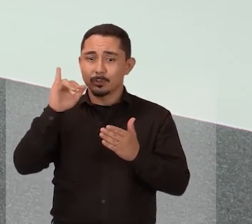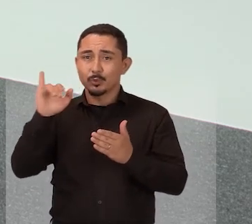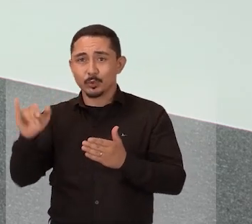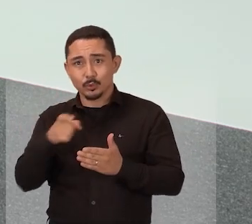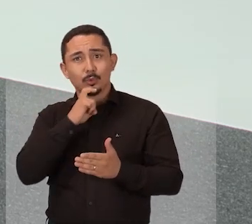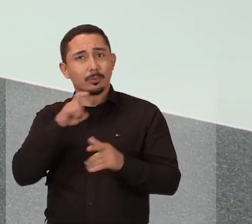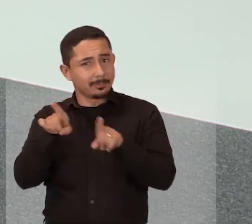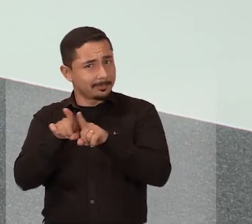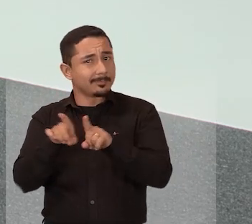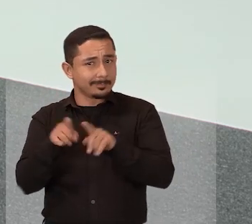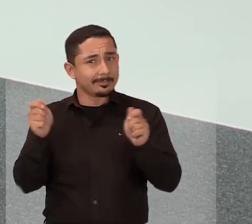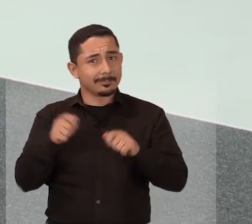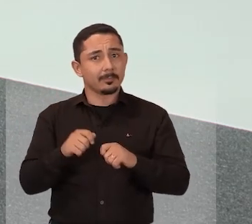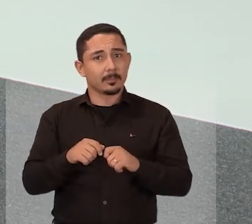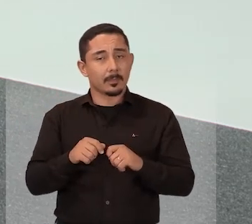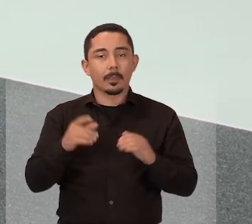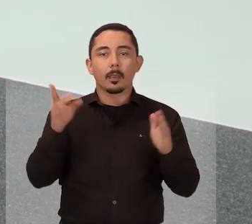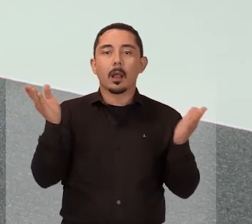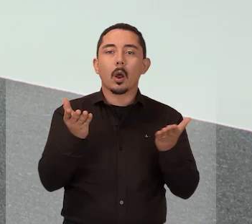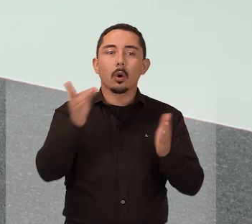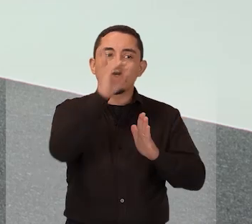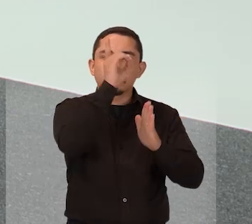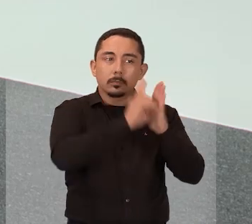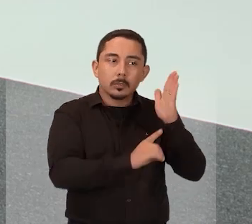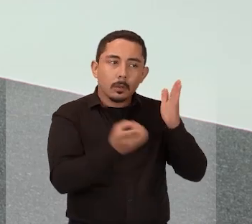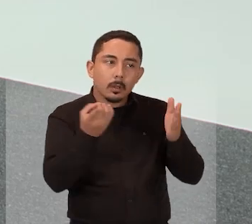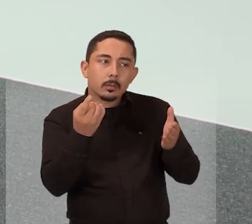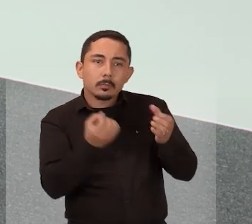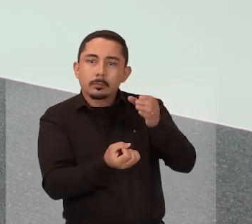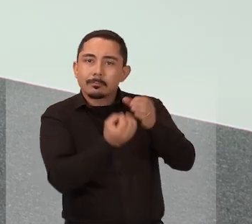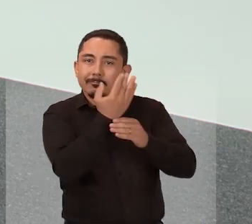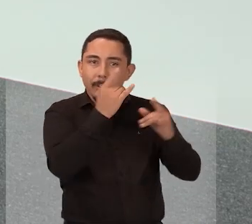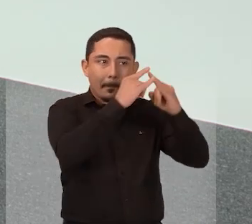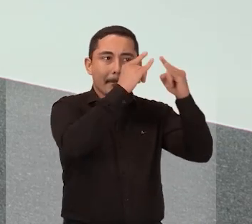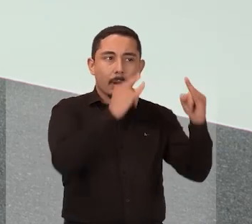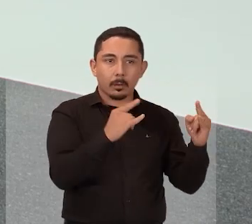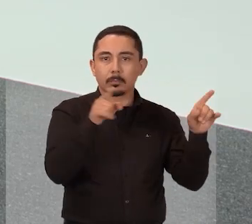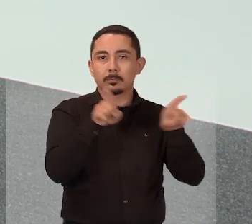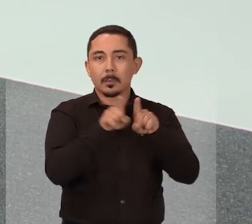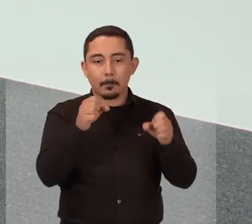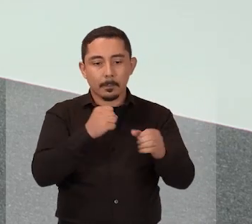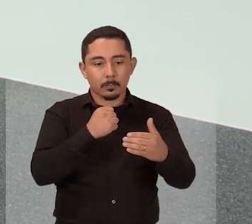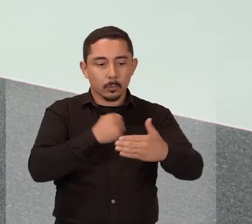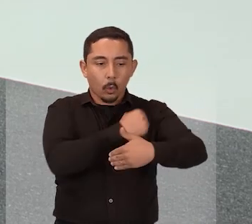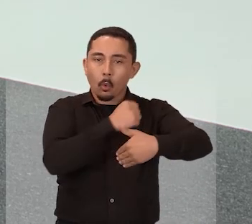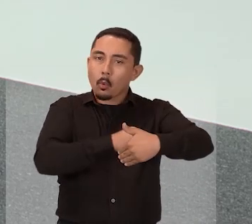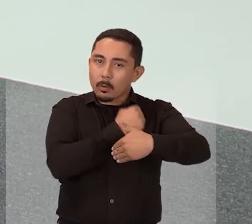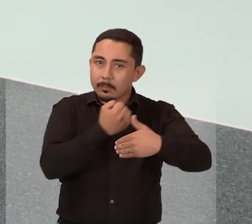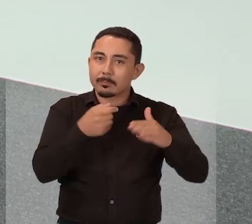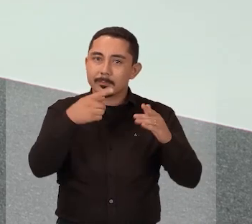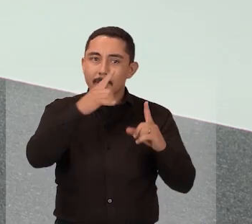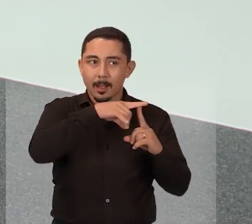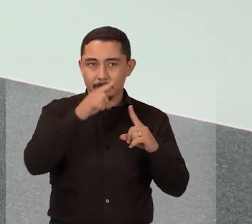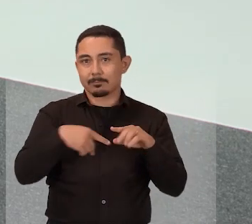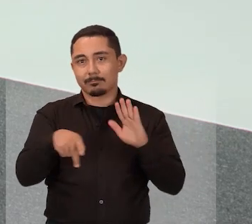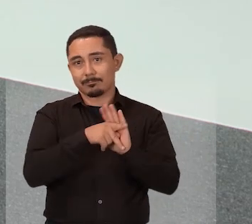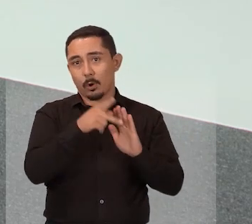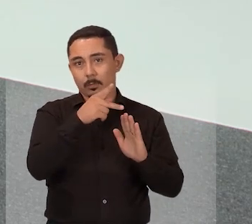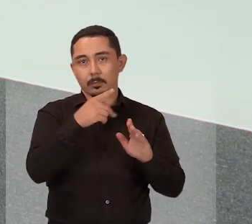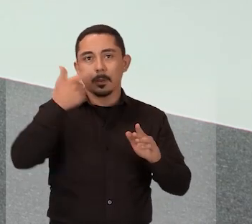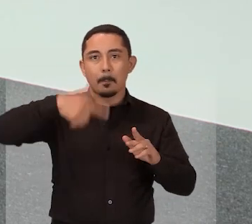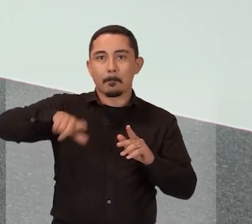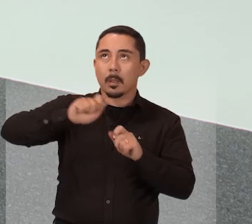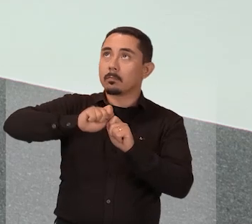de saber os direitos de trabalhadores que montam barraquinhas, preparam comidas típicas, soltam rojões e foguetes.